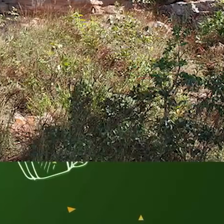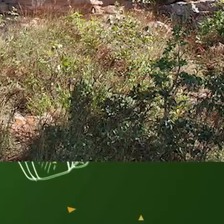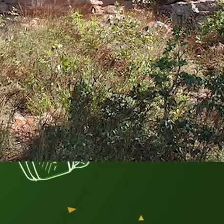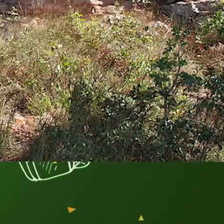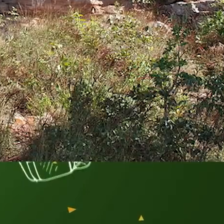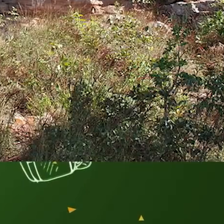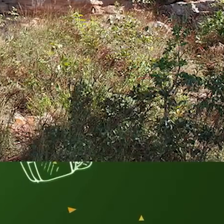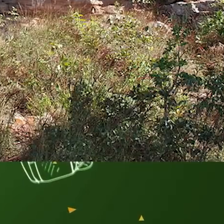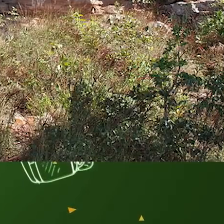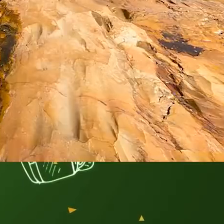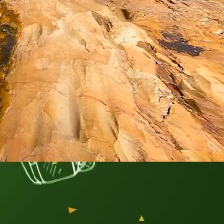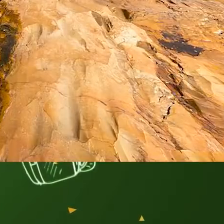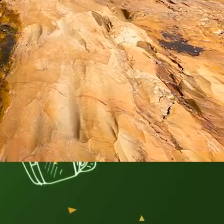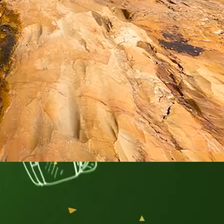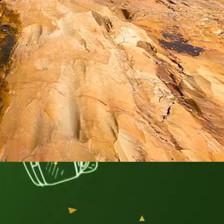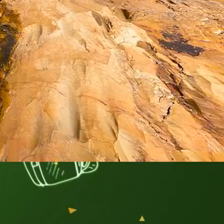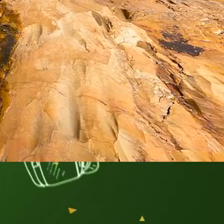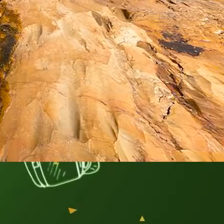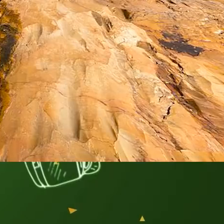Goiás,